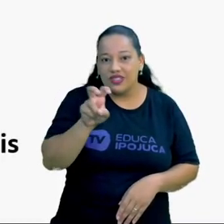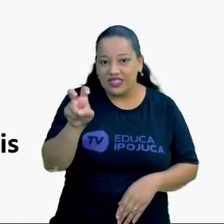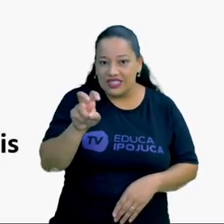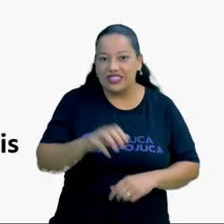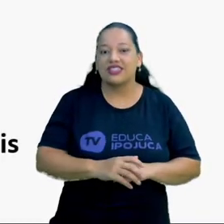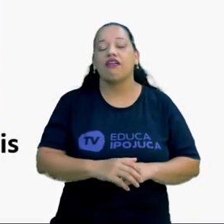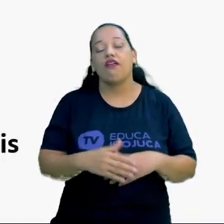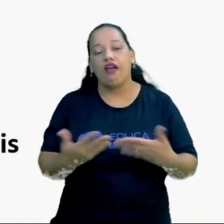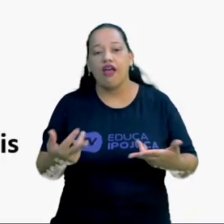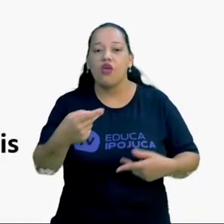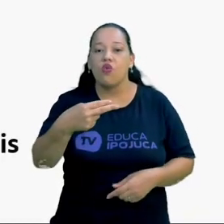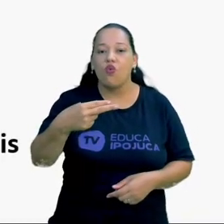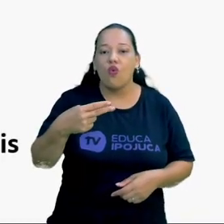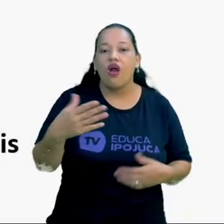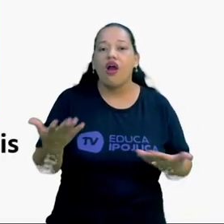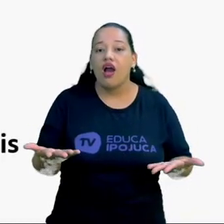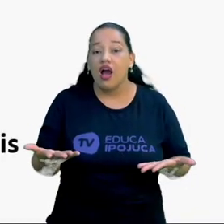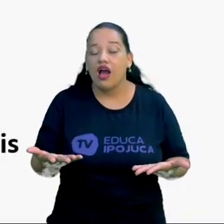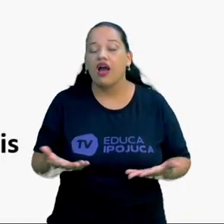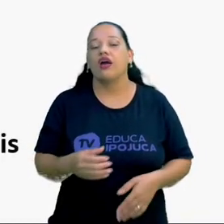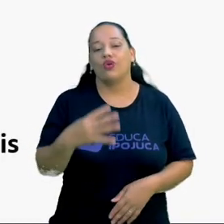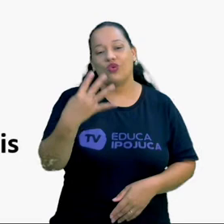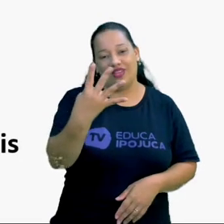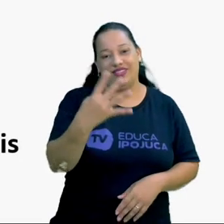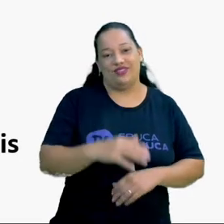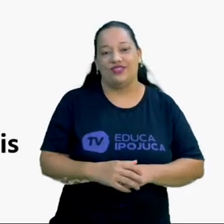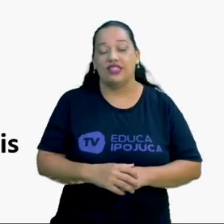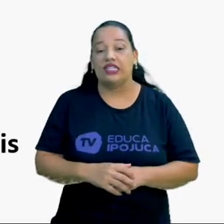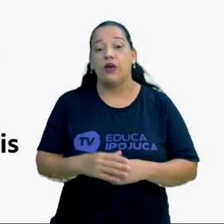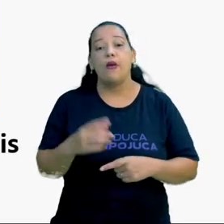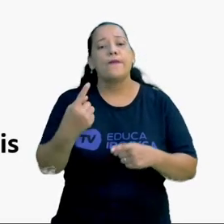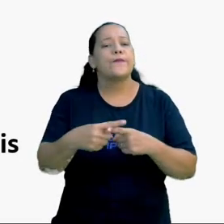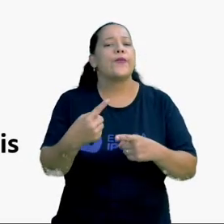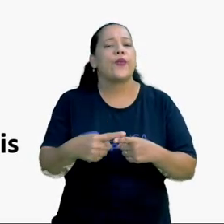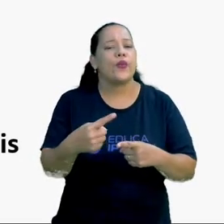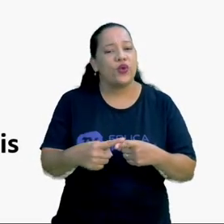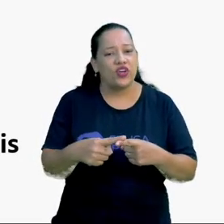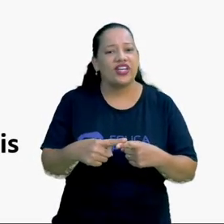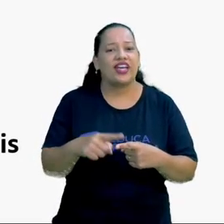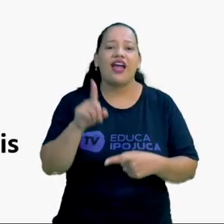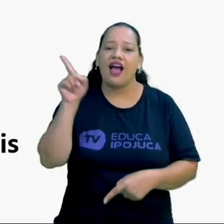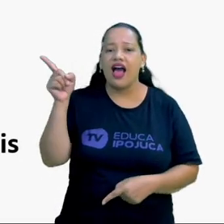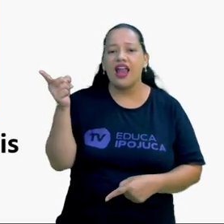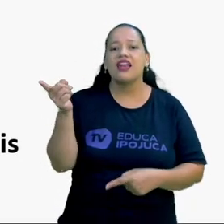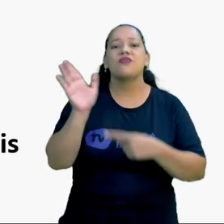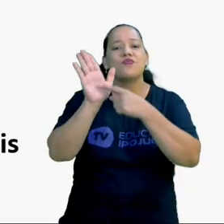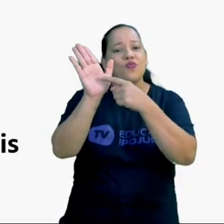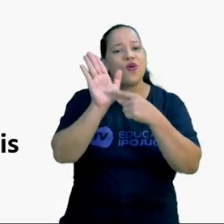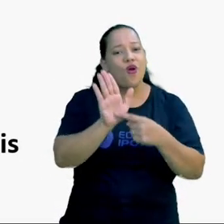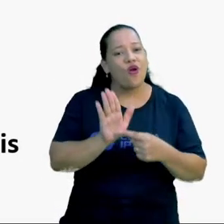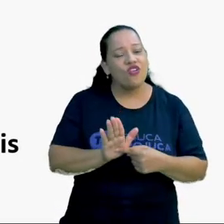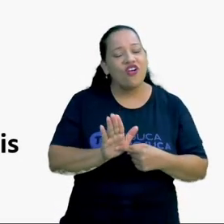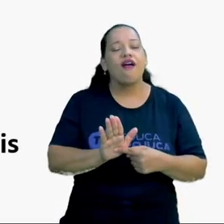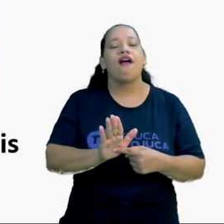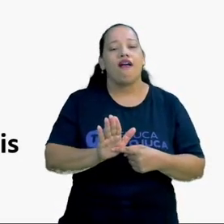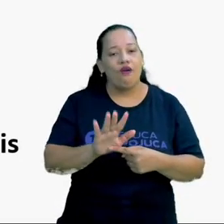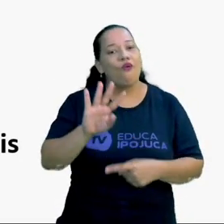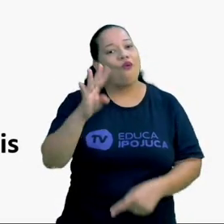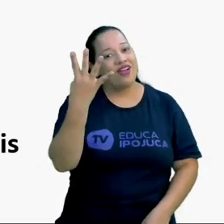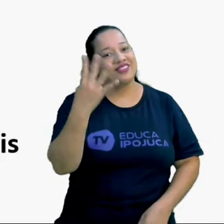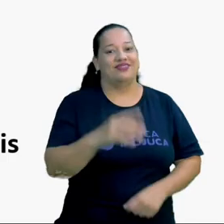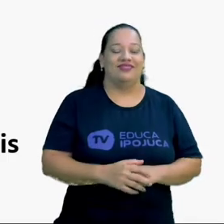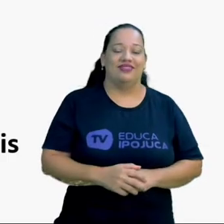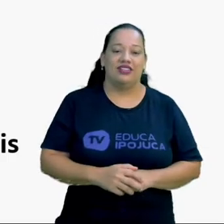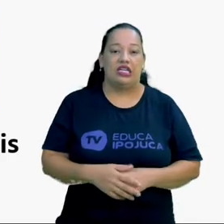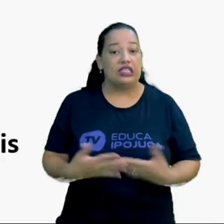1,55 m foi igual a 4. Por quê? Apareceu 4 vezes. Tá vendo que